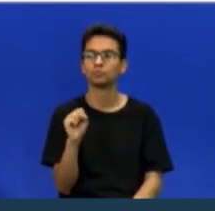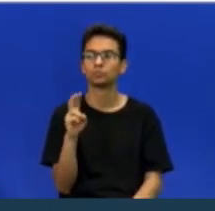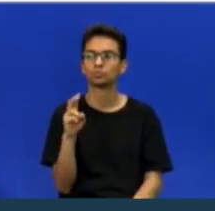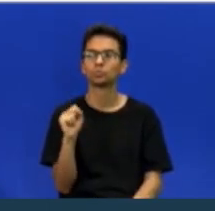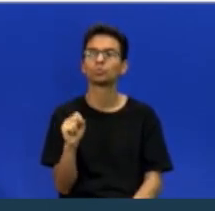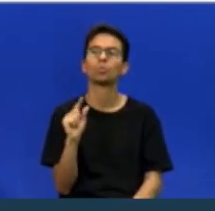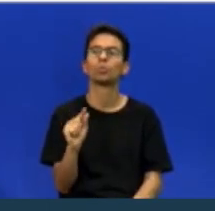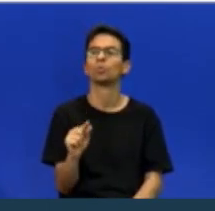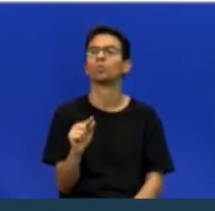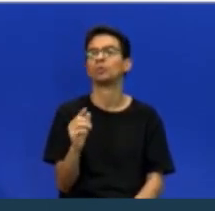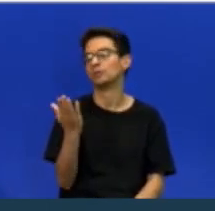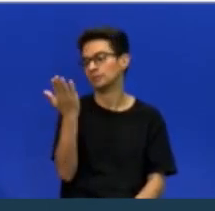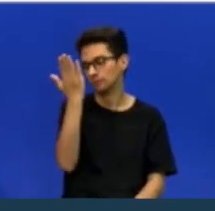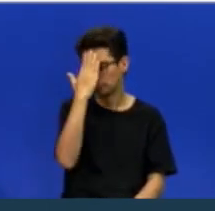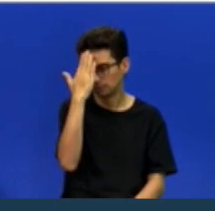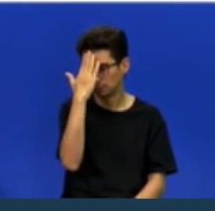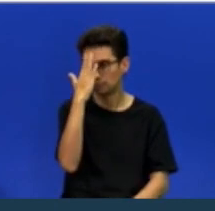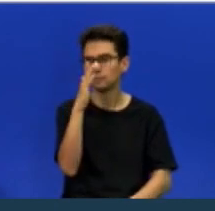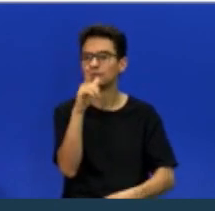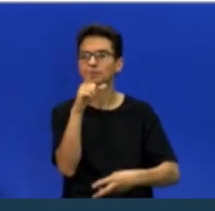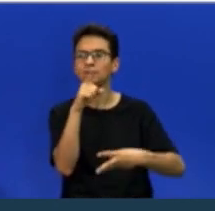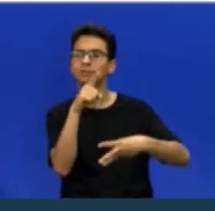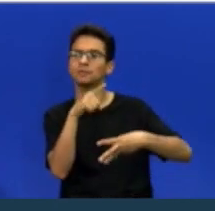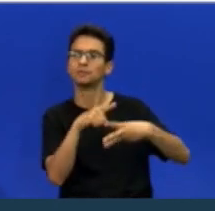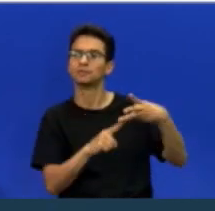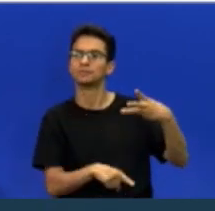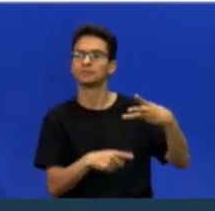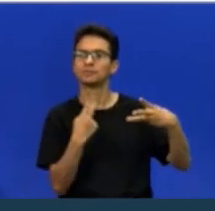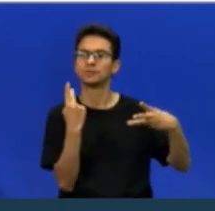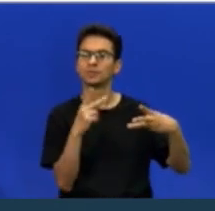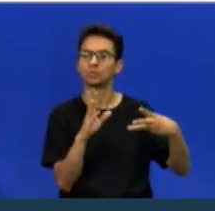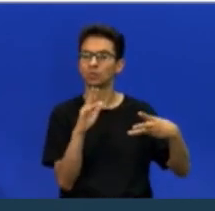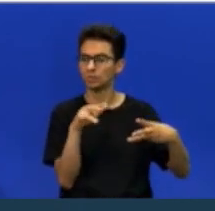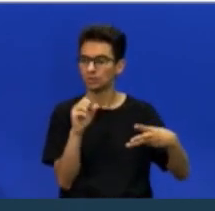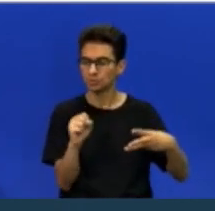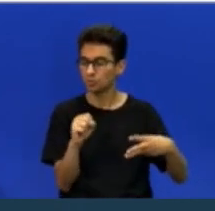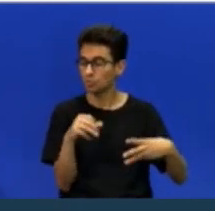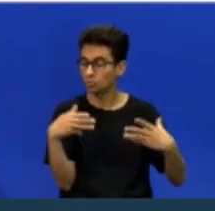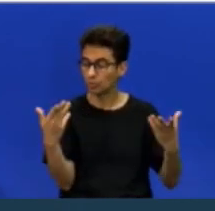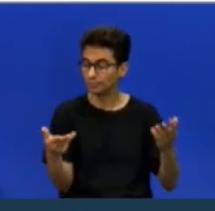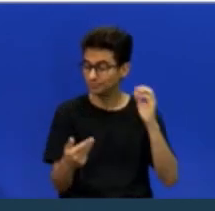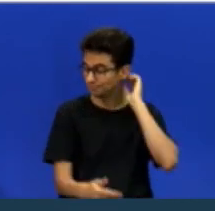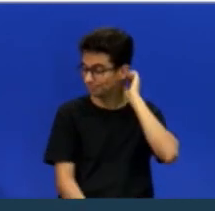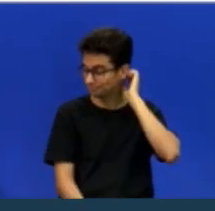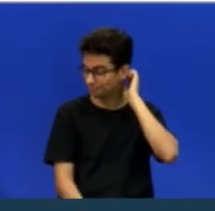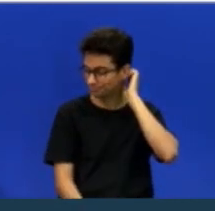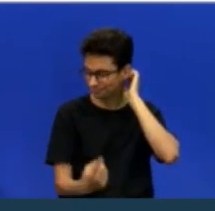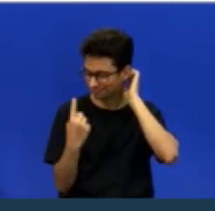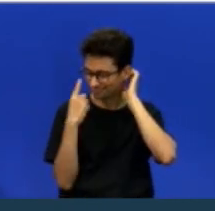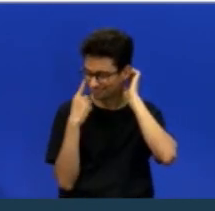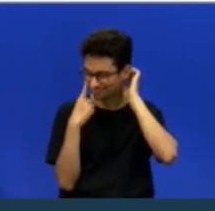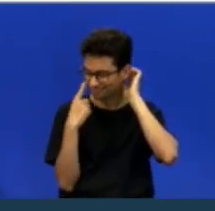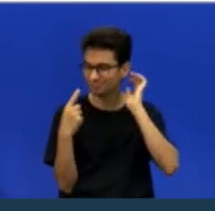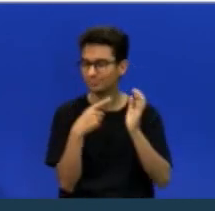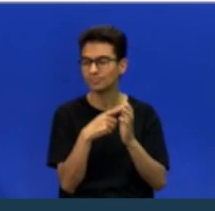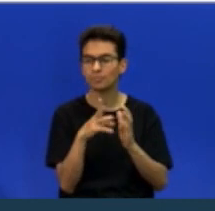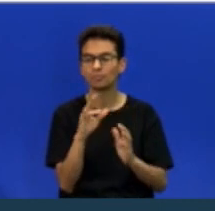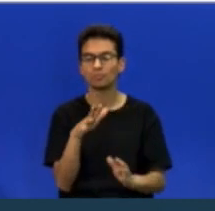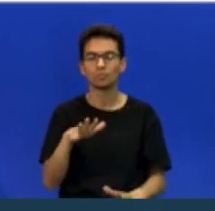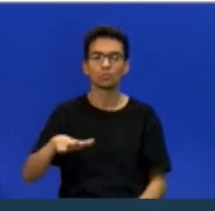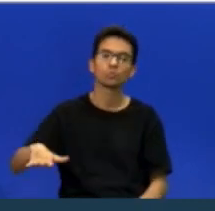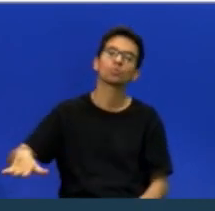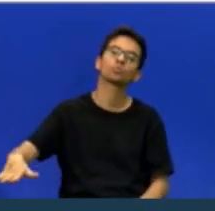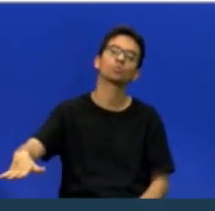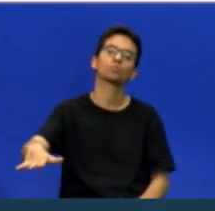Então, nós temos aí basicamente 3 princípios doutrinários do SUS. Quais são eles? O primeiro, a